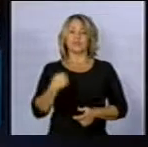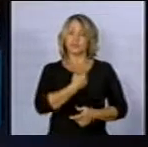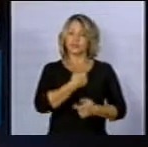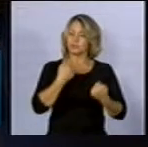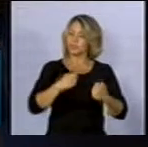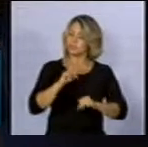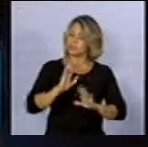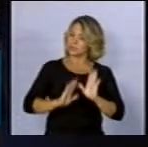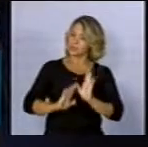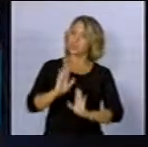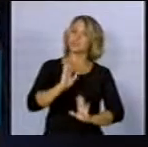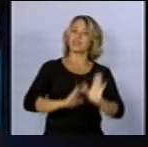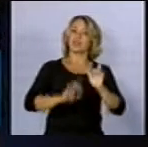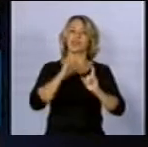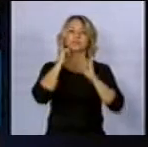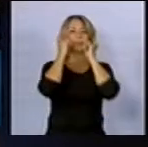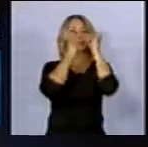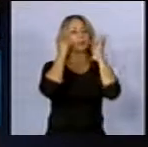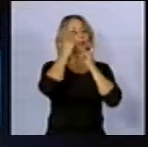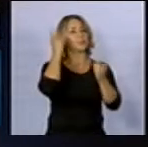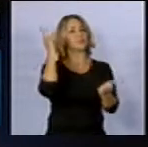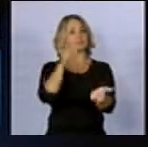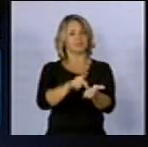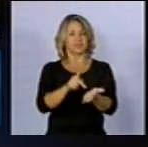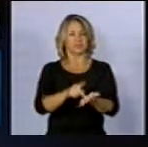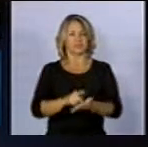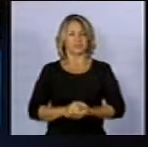que tomar muita preocupação com